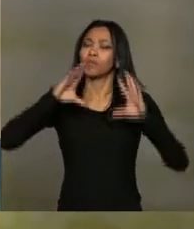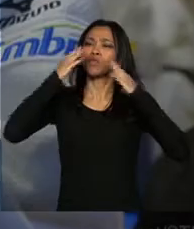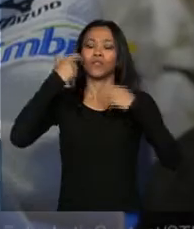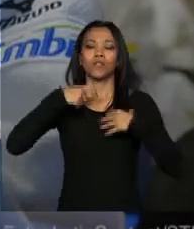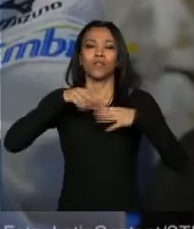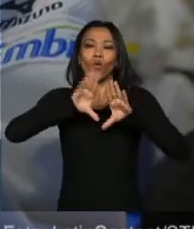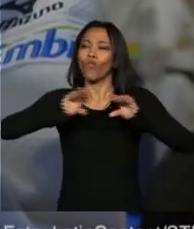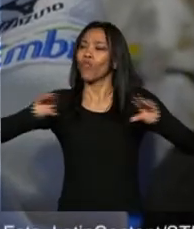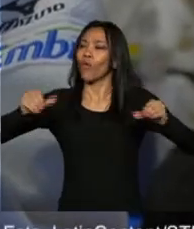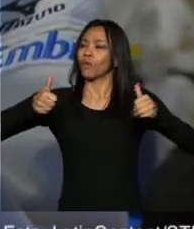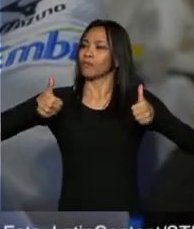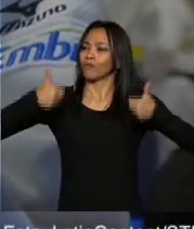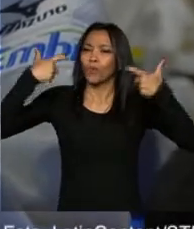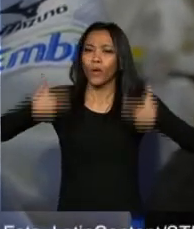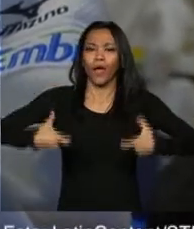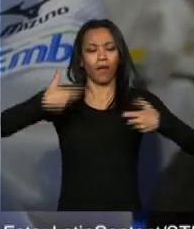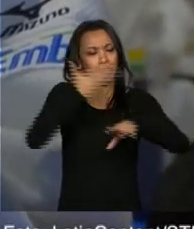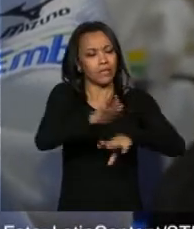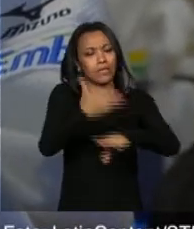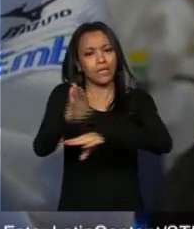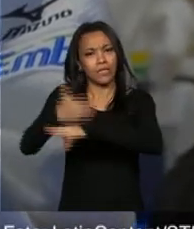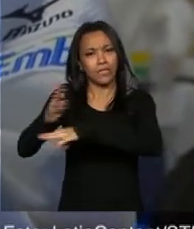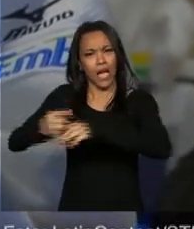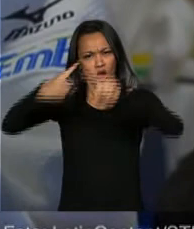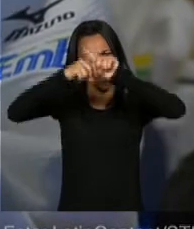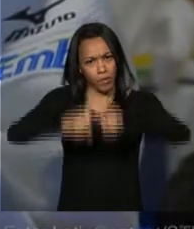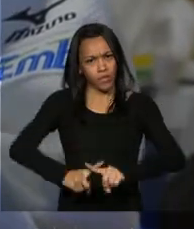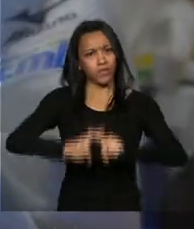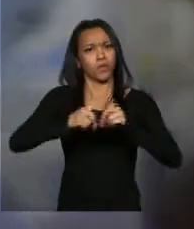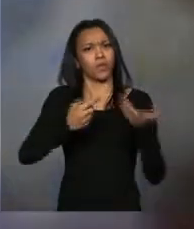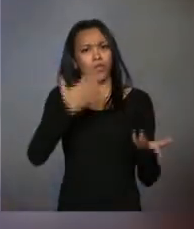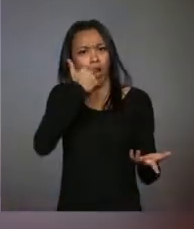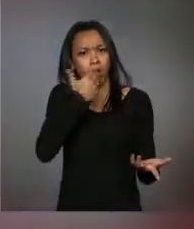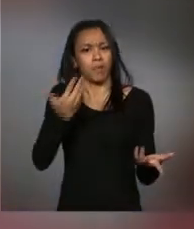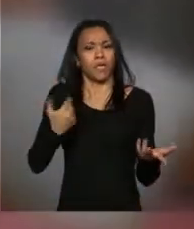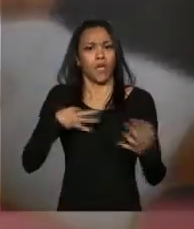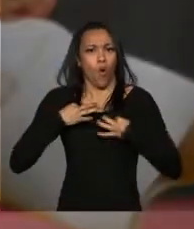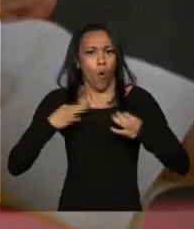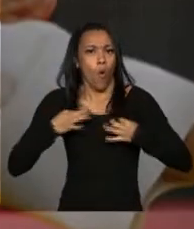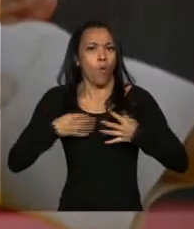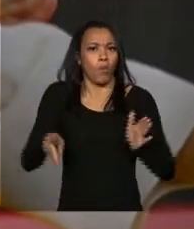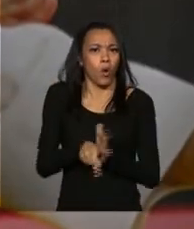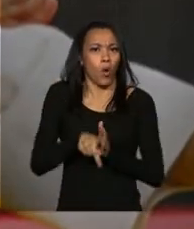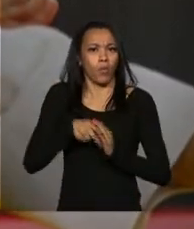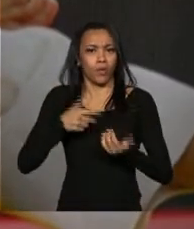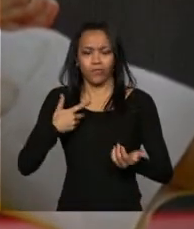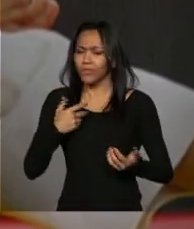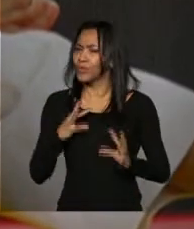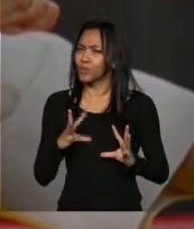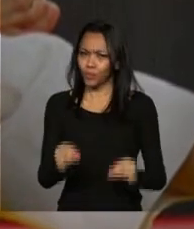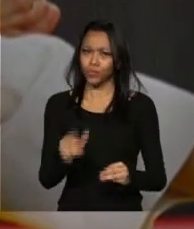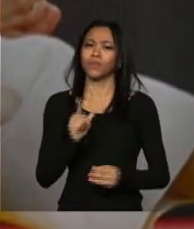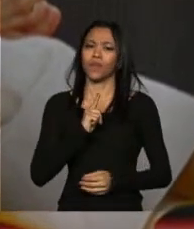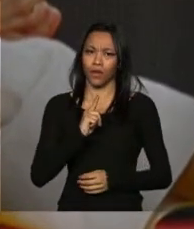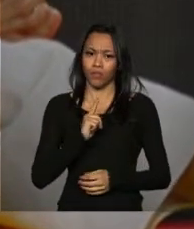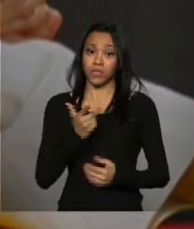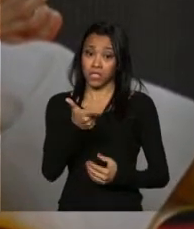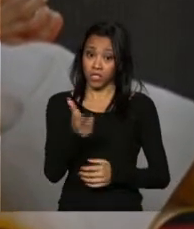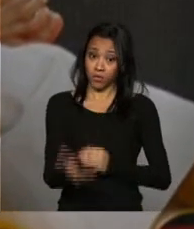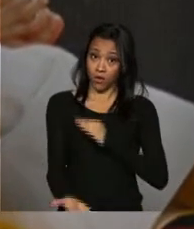temos treinamentos bons, competições, alimentação, uniforme, temos tudo. Isso